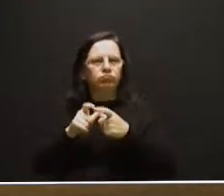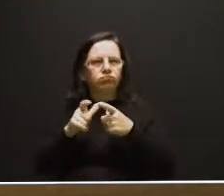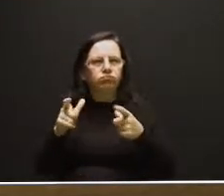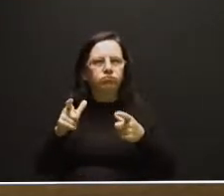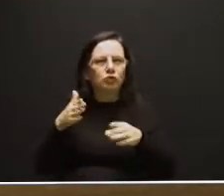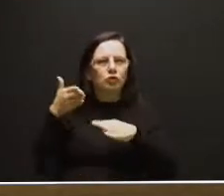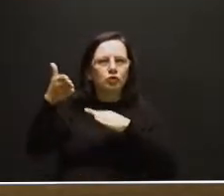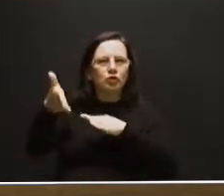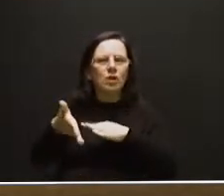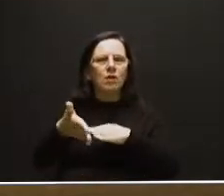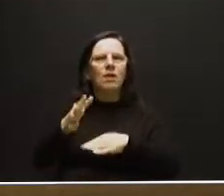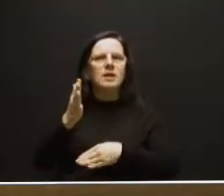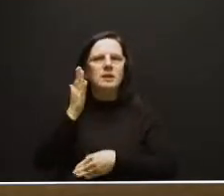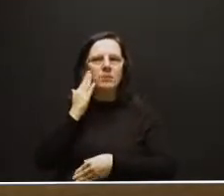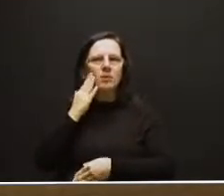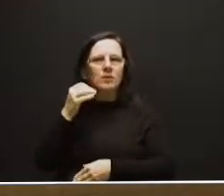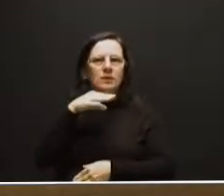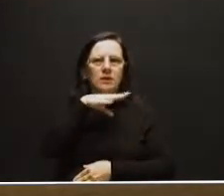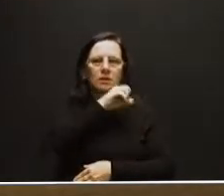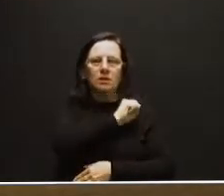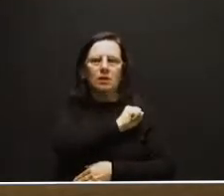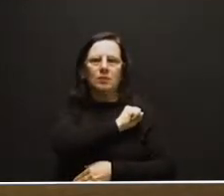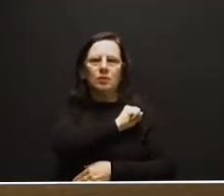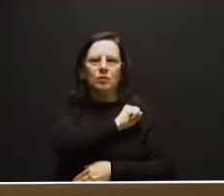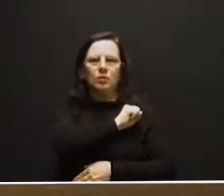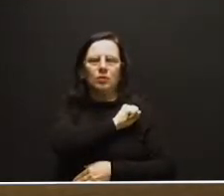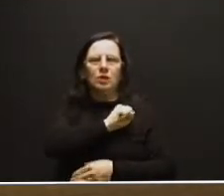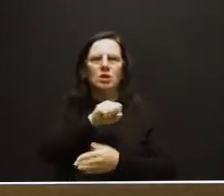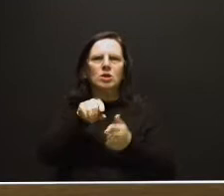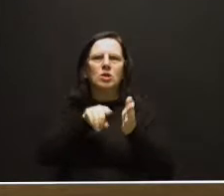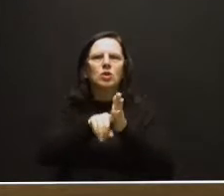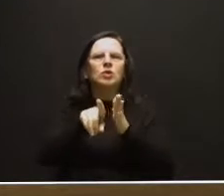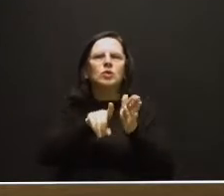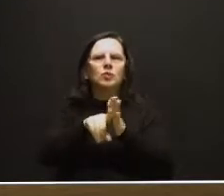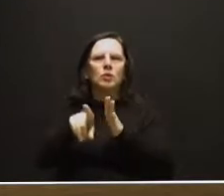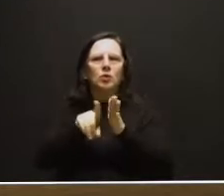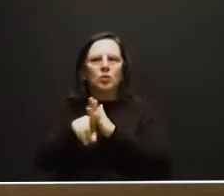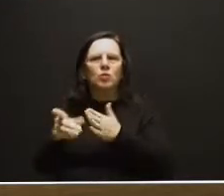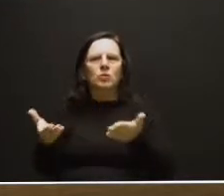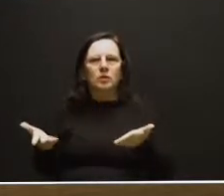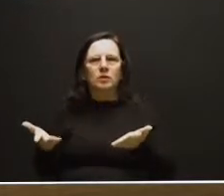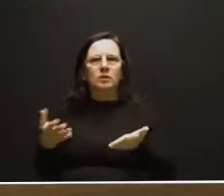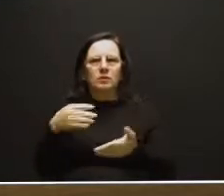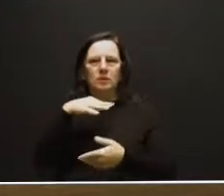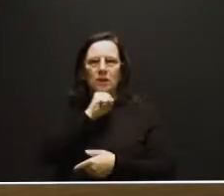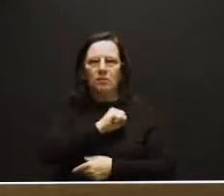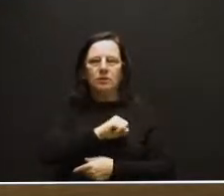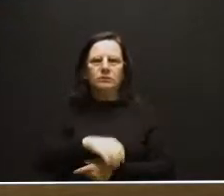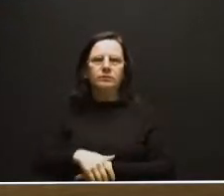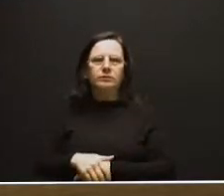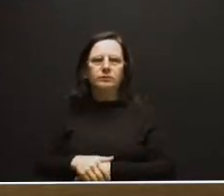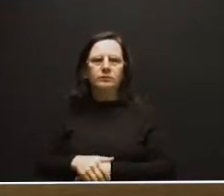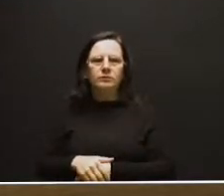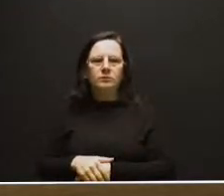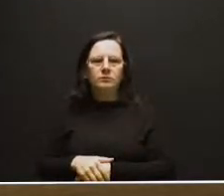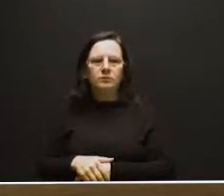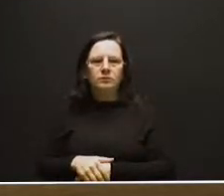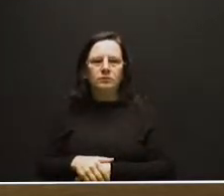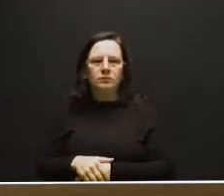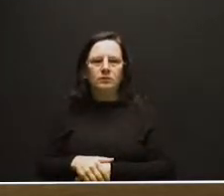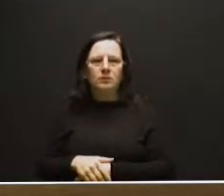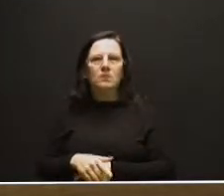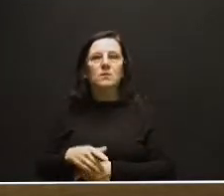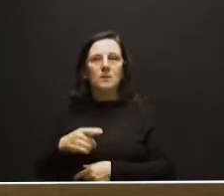chegar e saber mais rápido a aas perguntas delas questionamento dela né o vereador sérgio eu estou com um